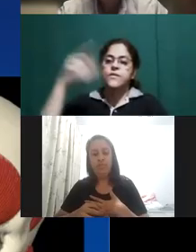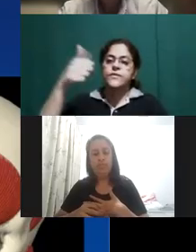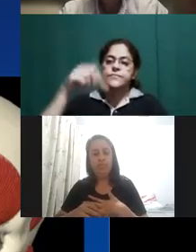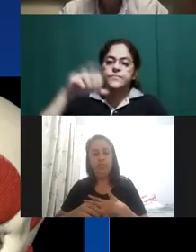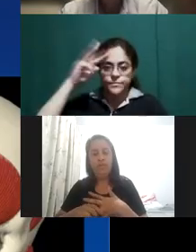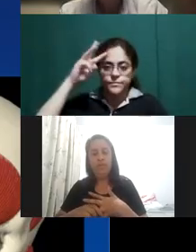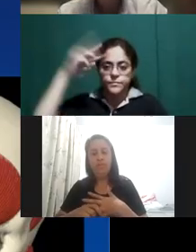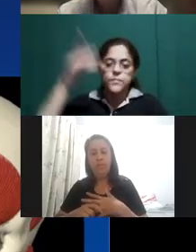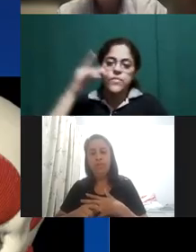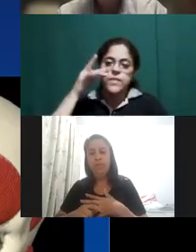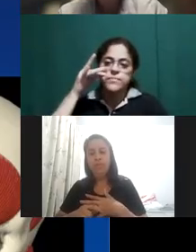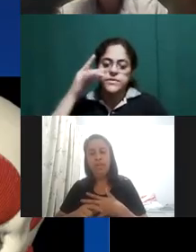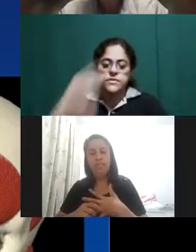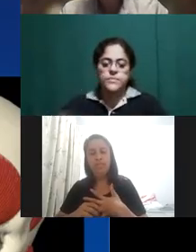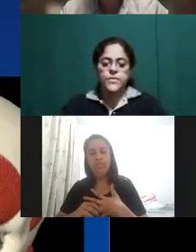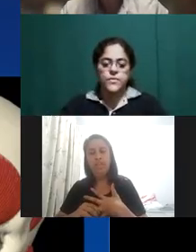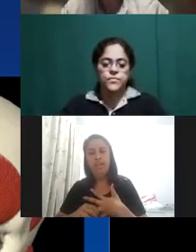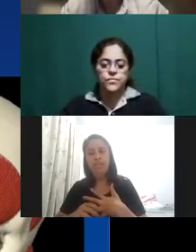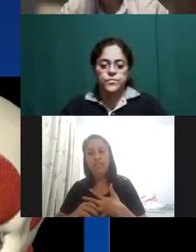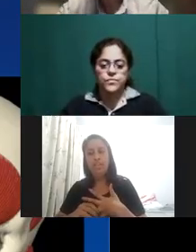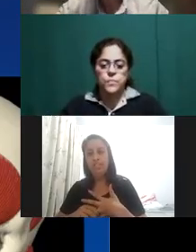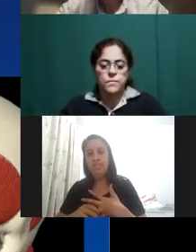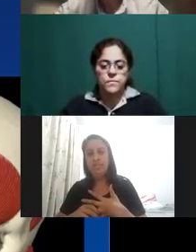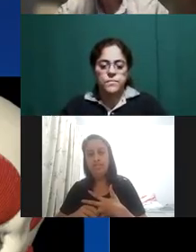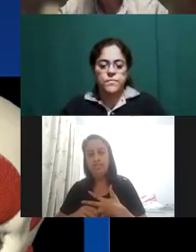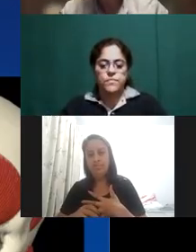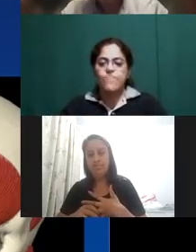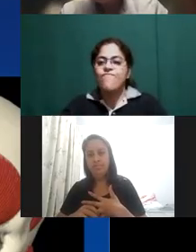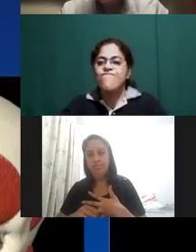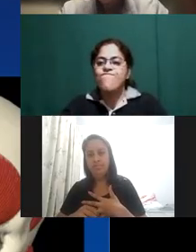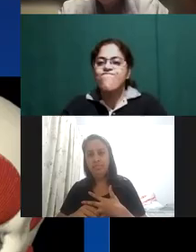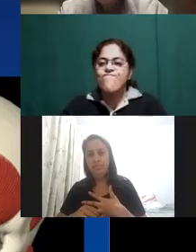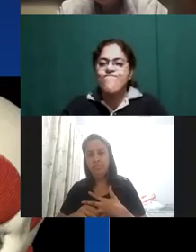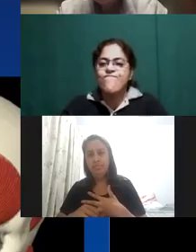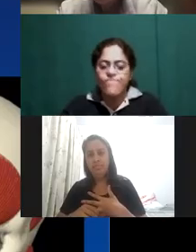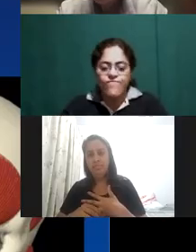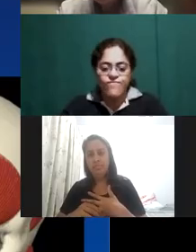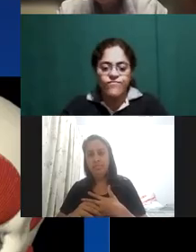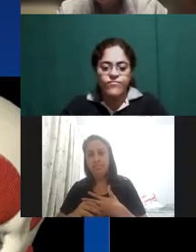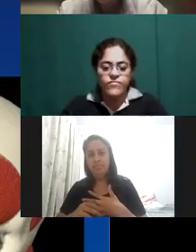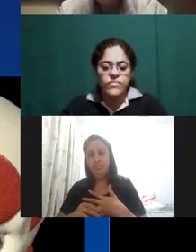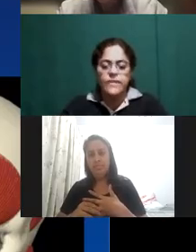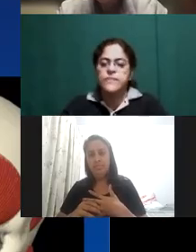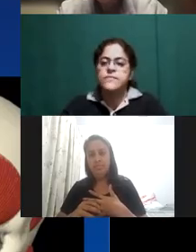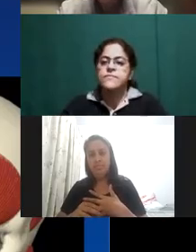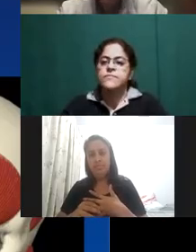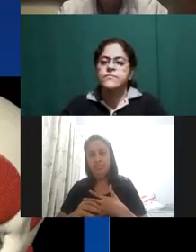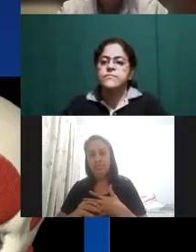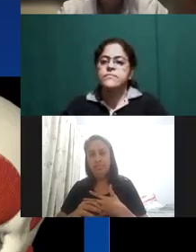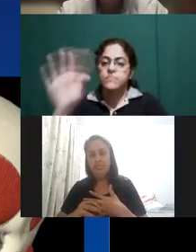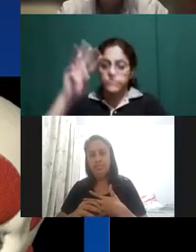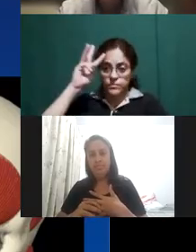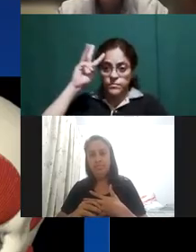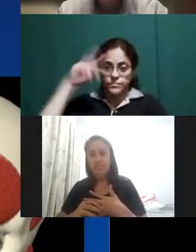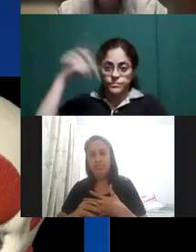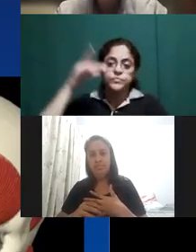me Professor, falar? pela programação, não tem aula terça, não. Aparentemente, a prova vai ser amanhã, a última prova da